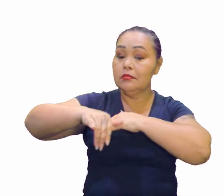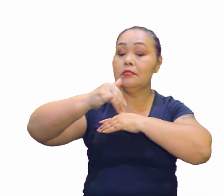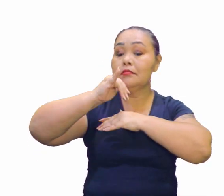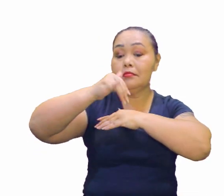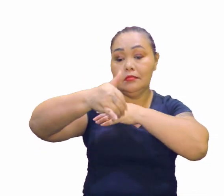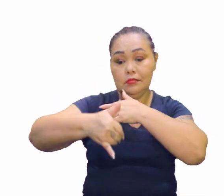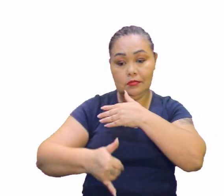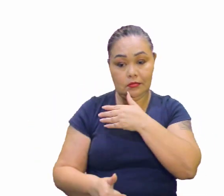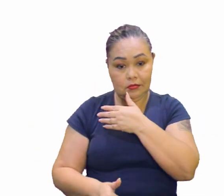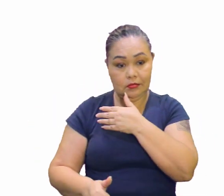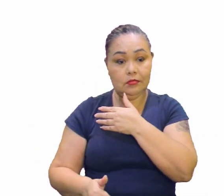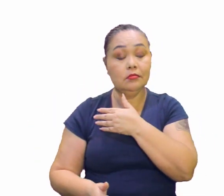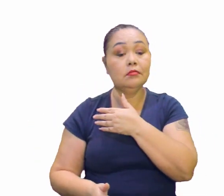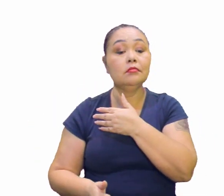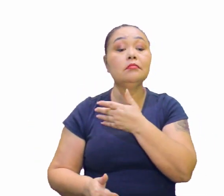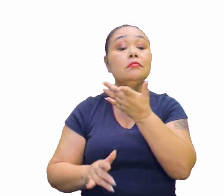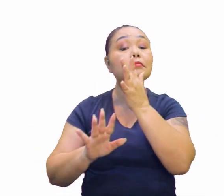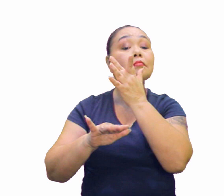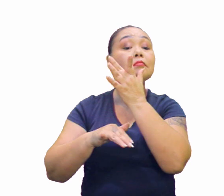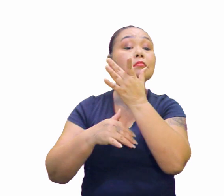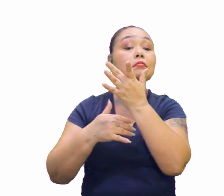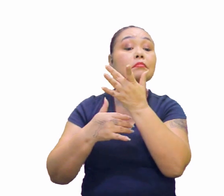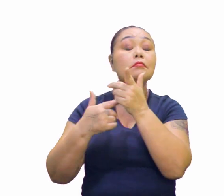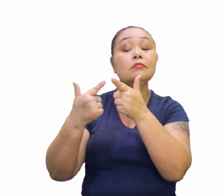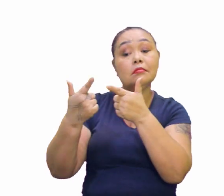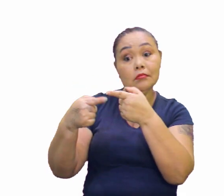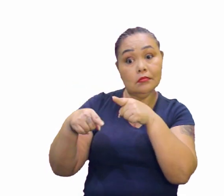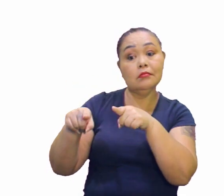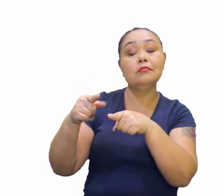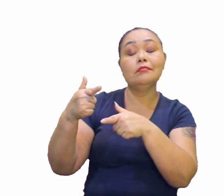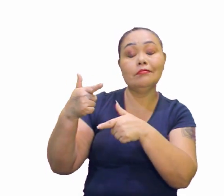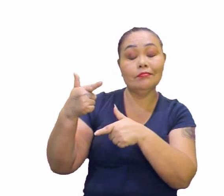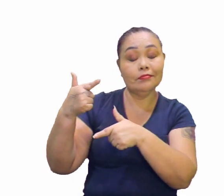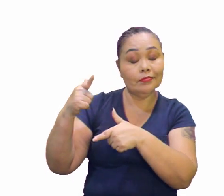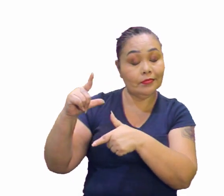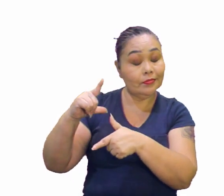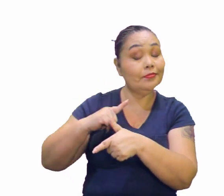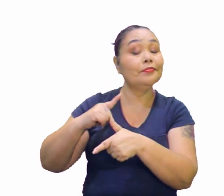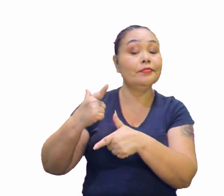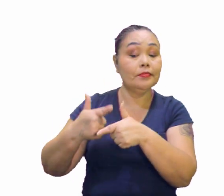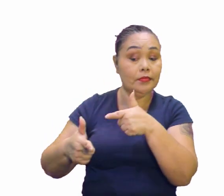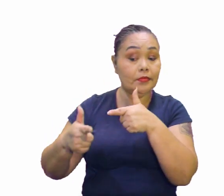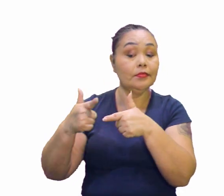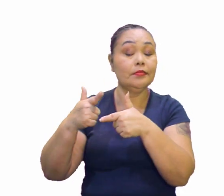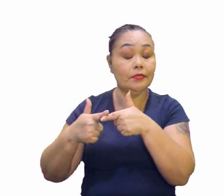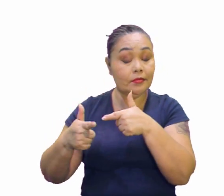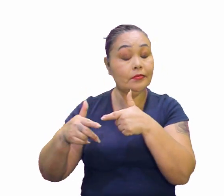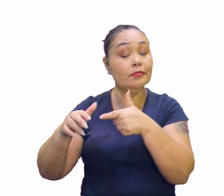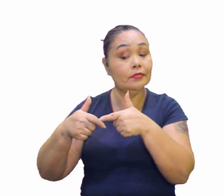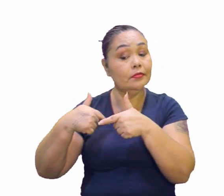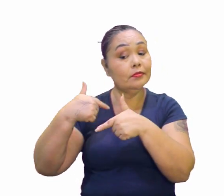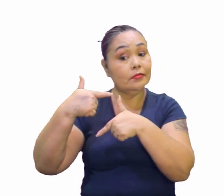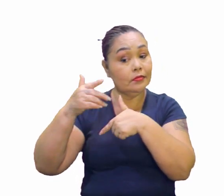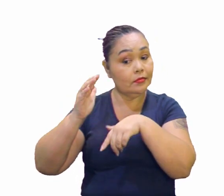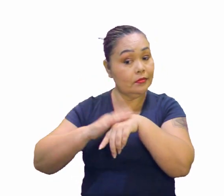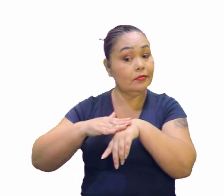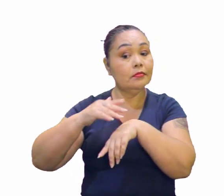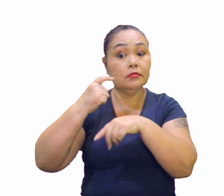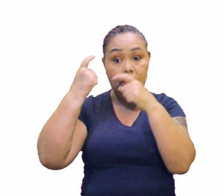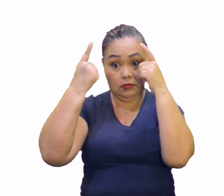ó, hidrelétricas, e temos um problema, Japa, que está cada vez sendo